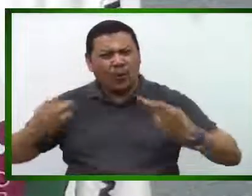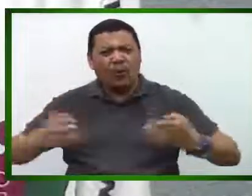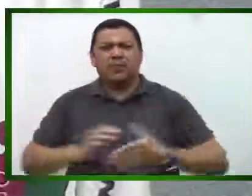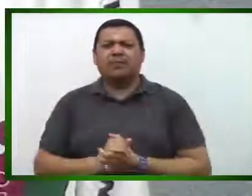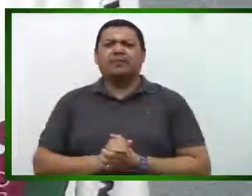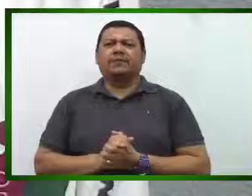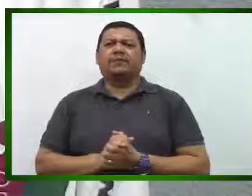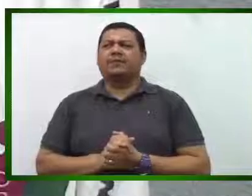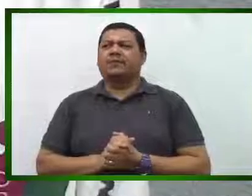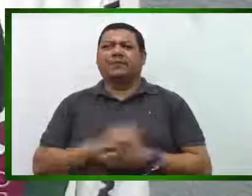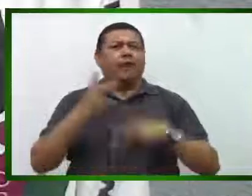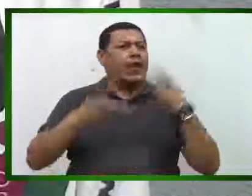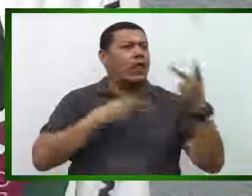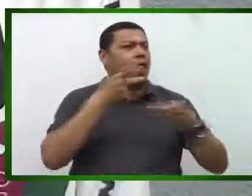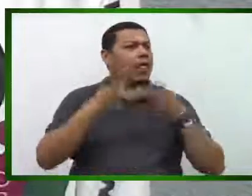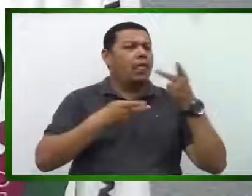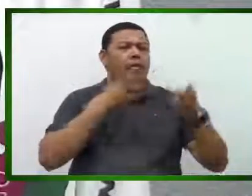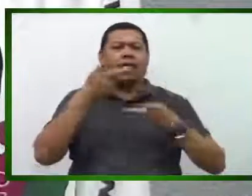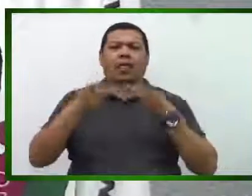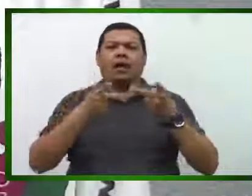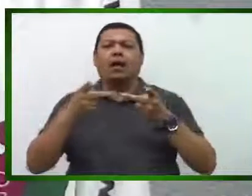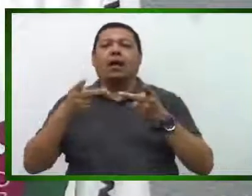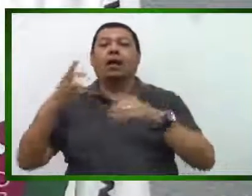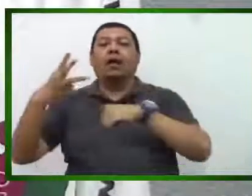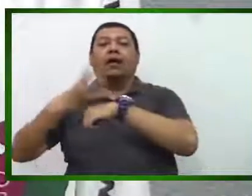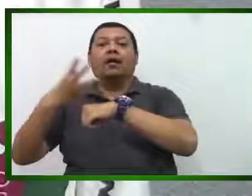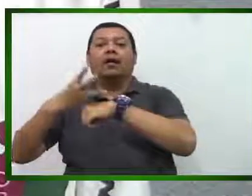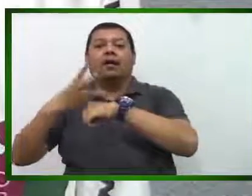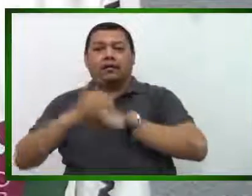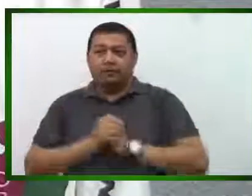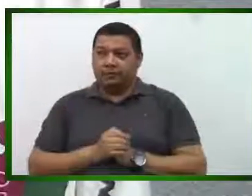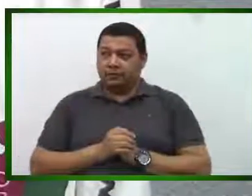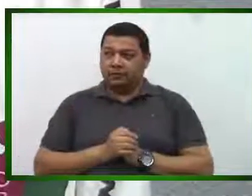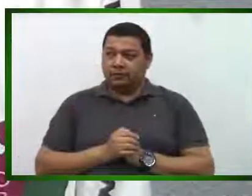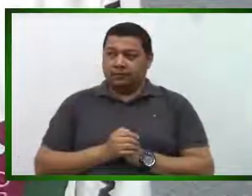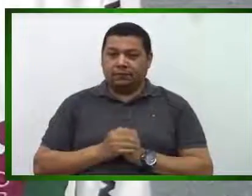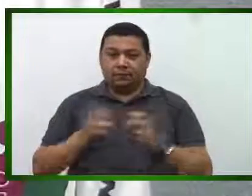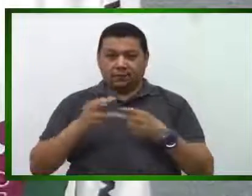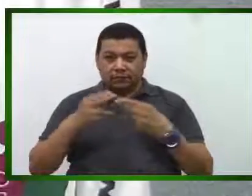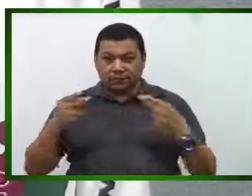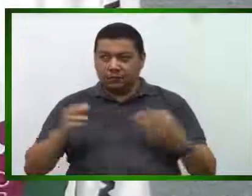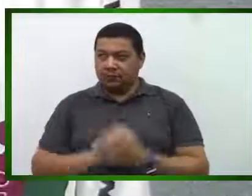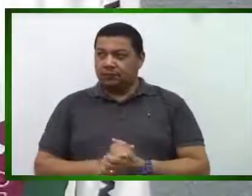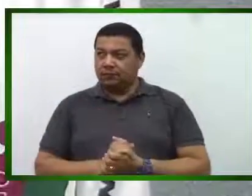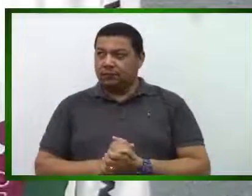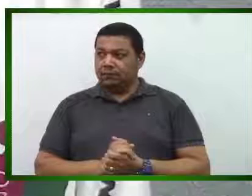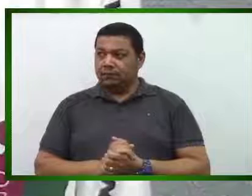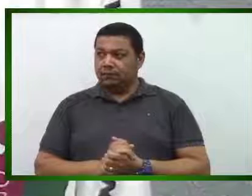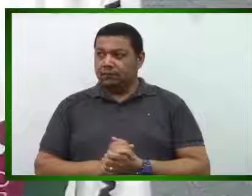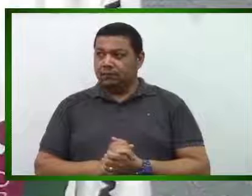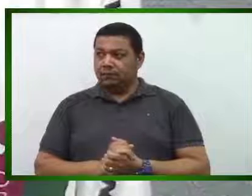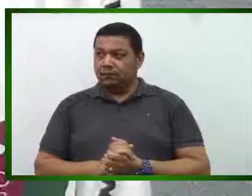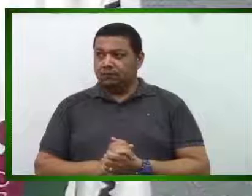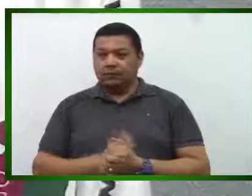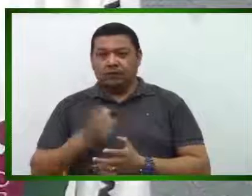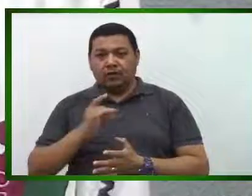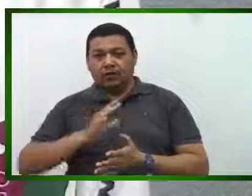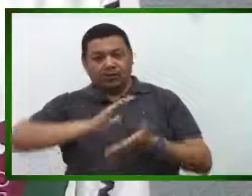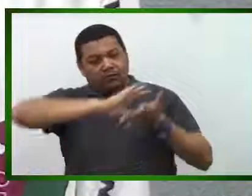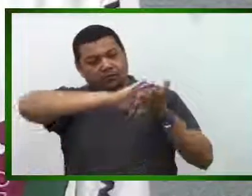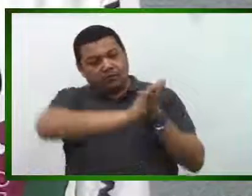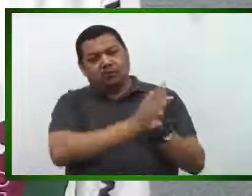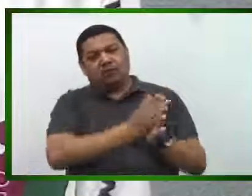picuinhas, essas falações em grupos, coisas que traz a deframar o nome